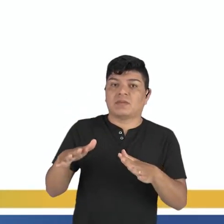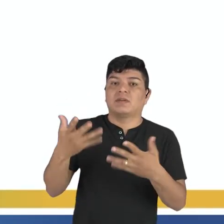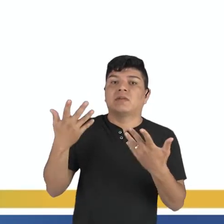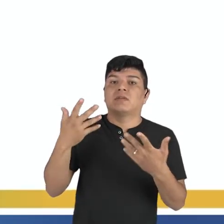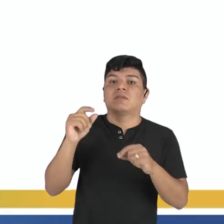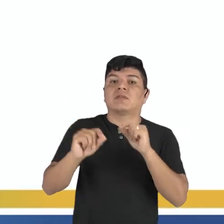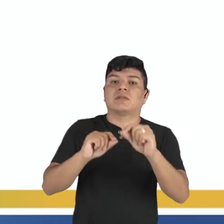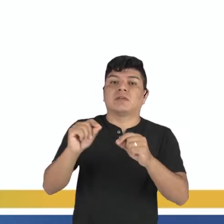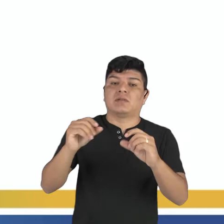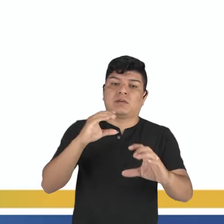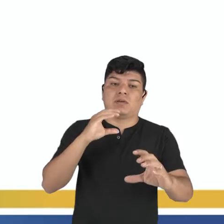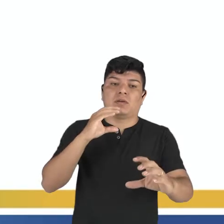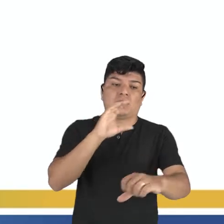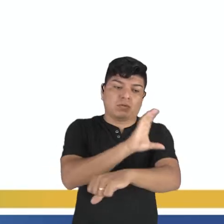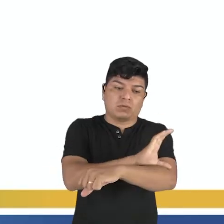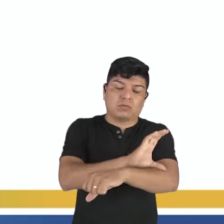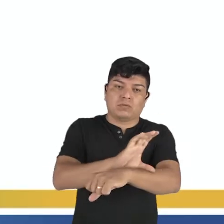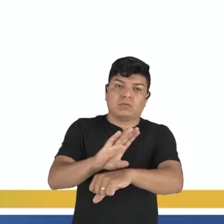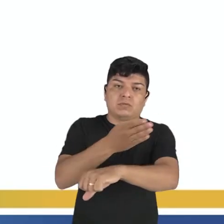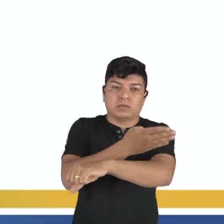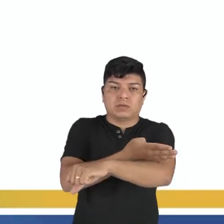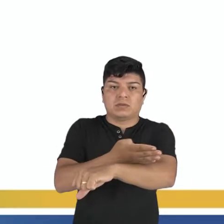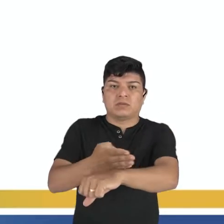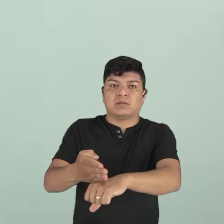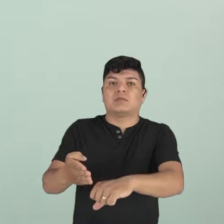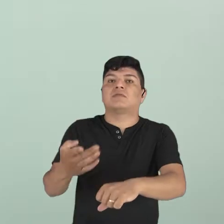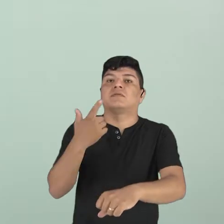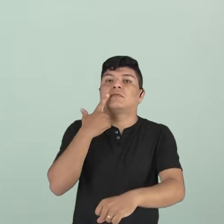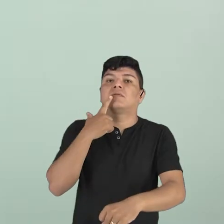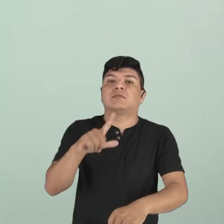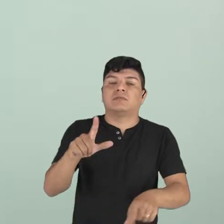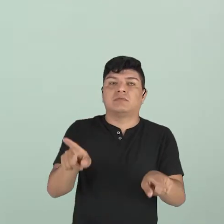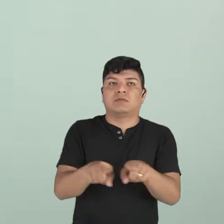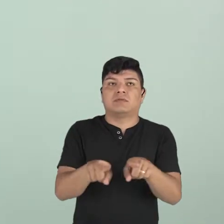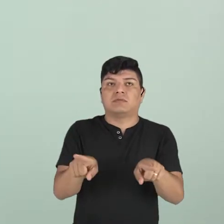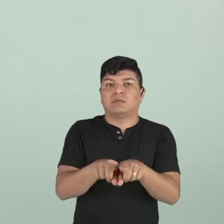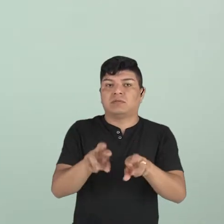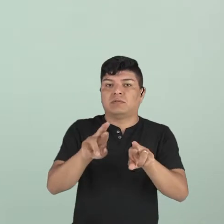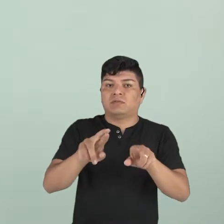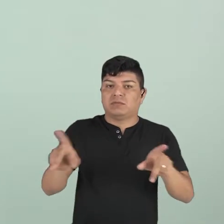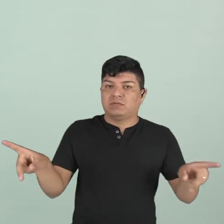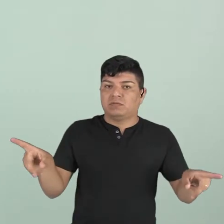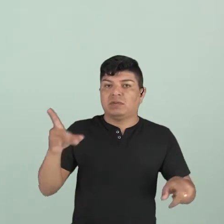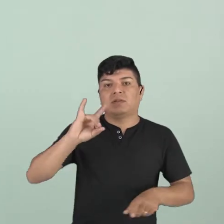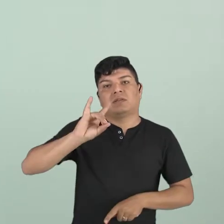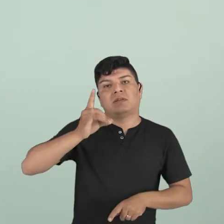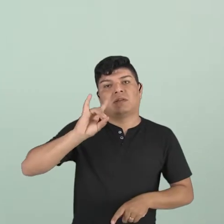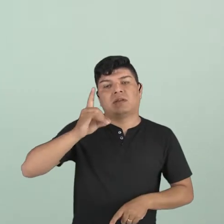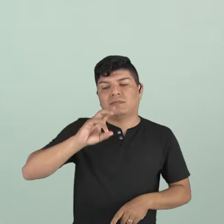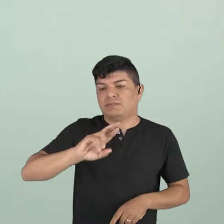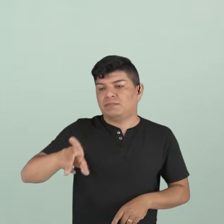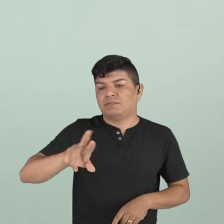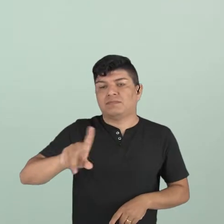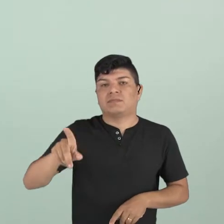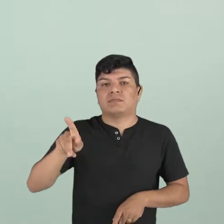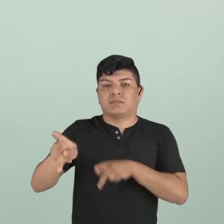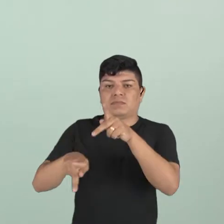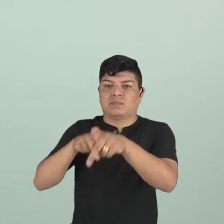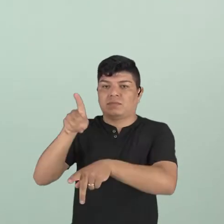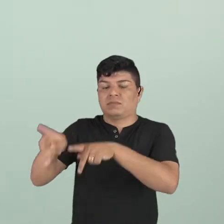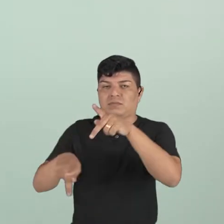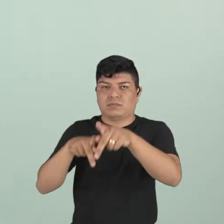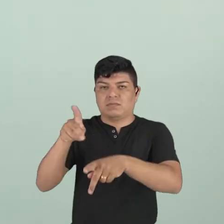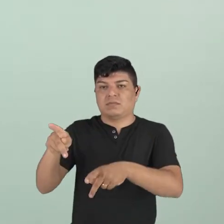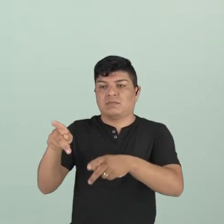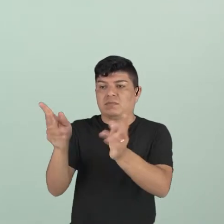suas culturas, tradições e idiomas. Inclusive no idioma, porque, né, não é diferente na Bolívia, né? Dentro dos povos indígenas tem os